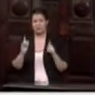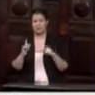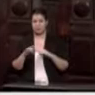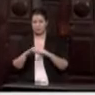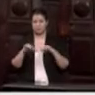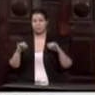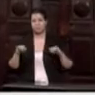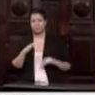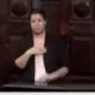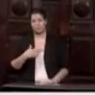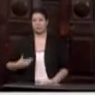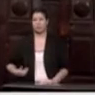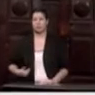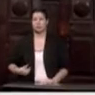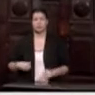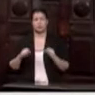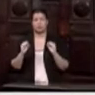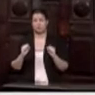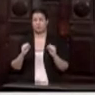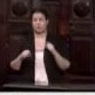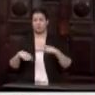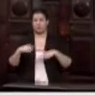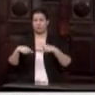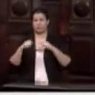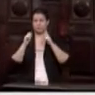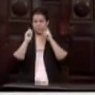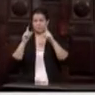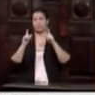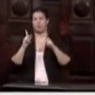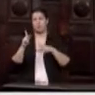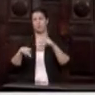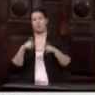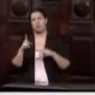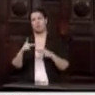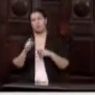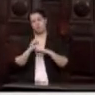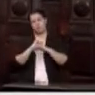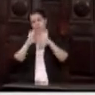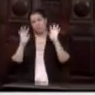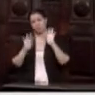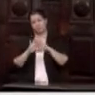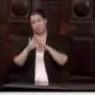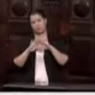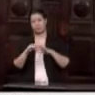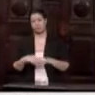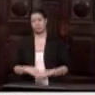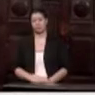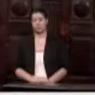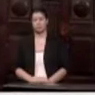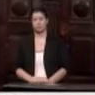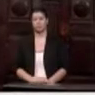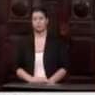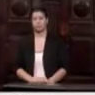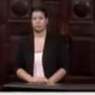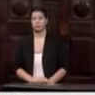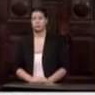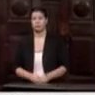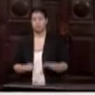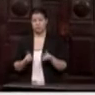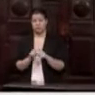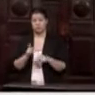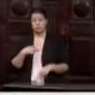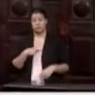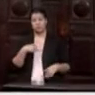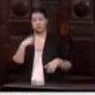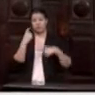poderia gerar melhor serviço para a população, mais transparência no sistema e recursos para o governo do Estado. O que também me